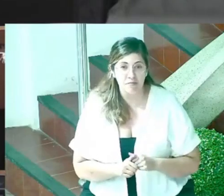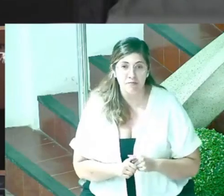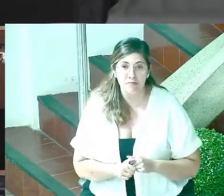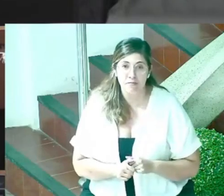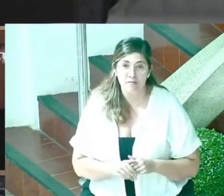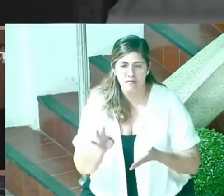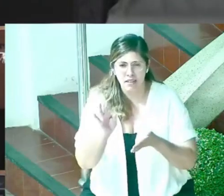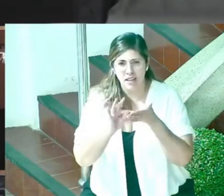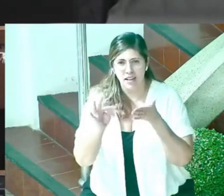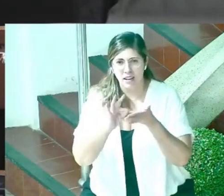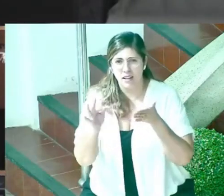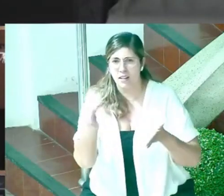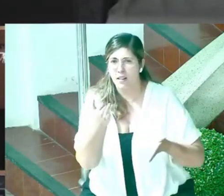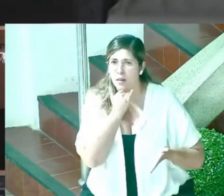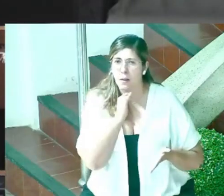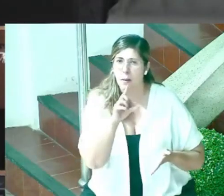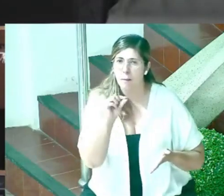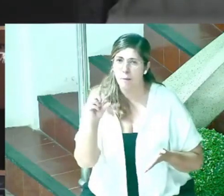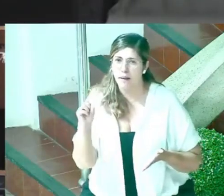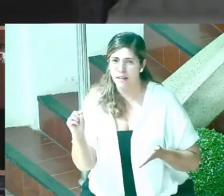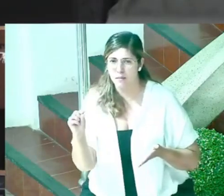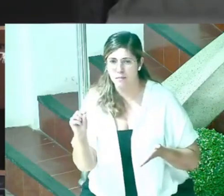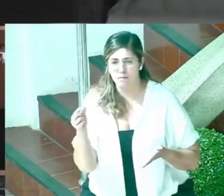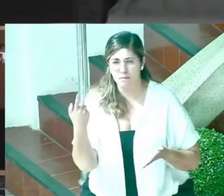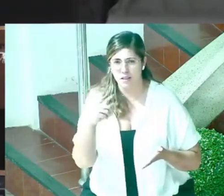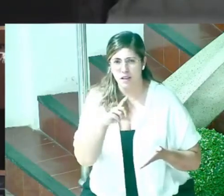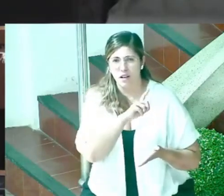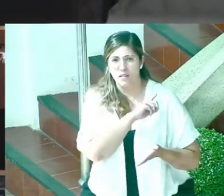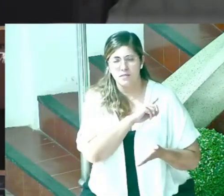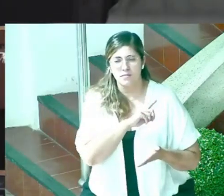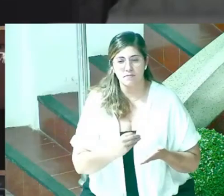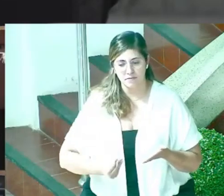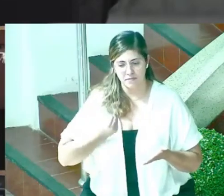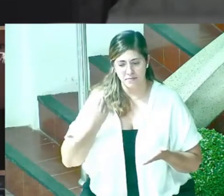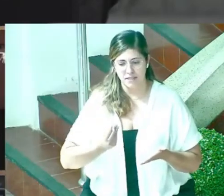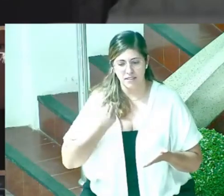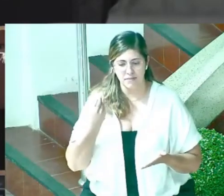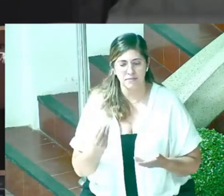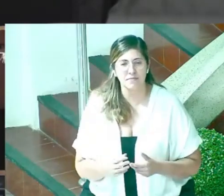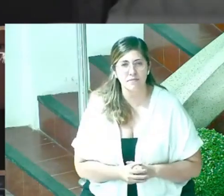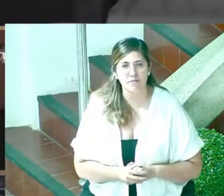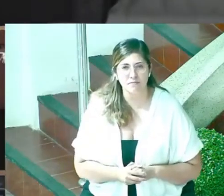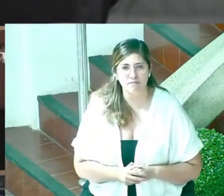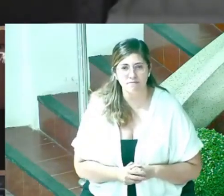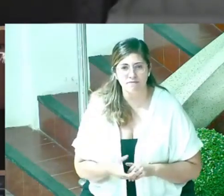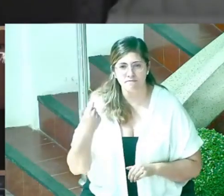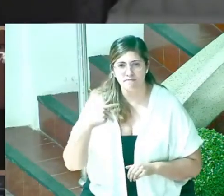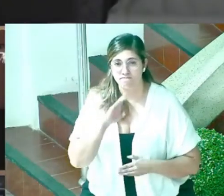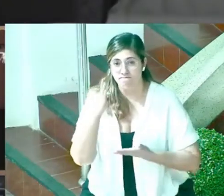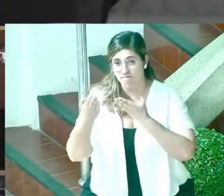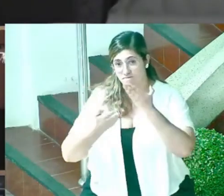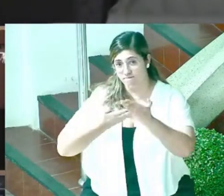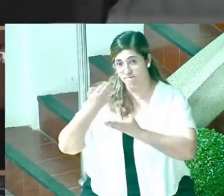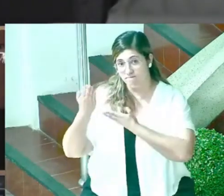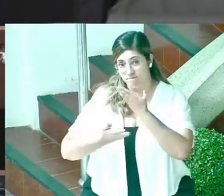um entendimento equivocado, errado, a respeito do tema perdão.